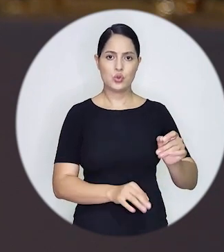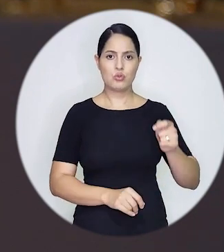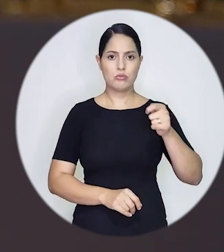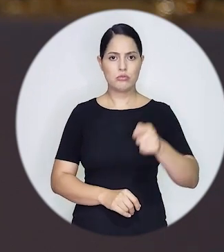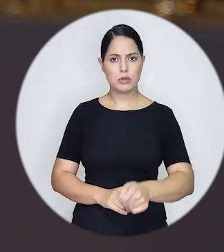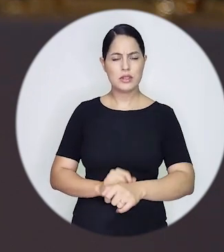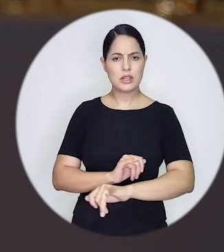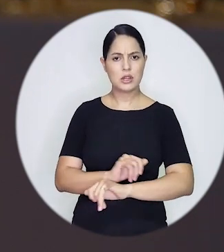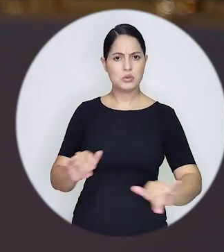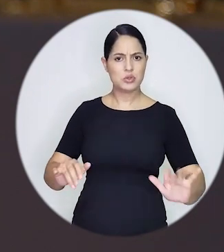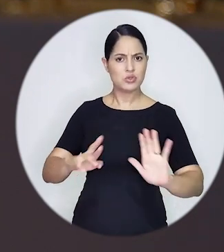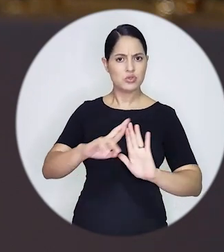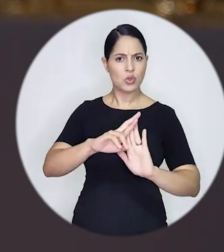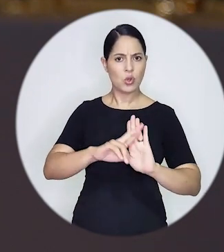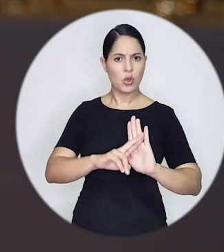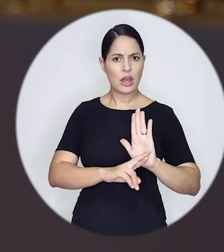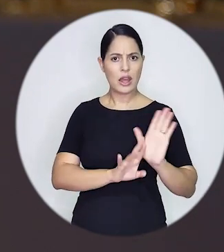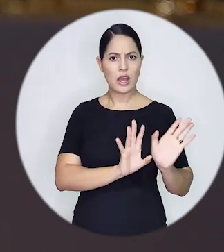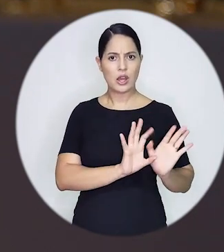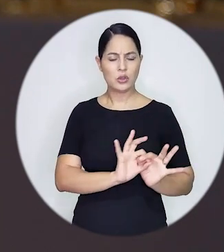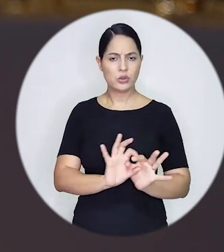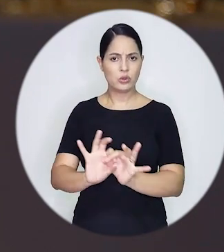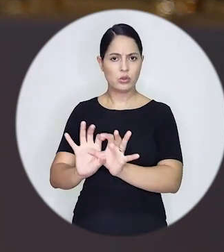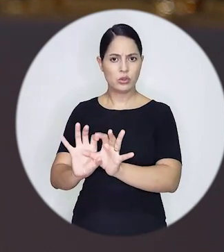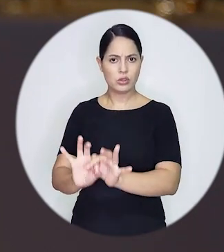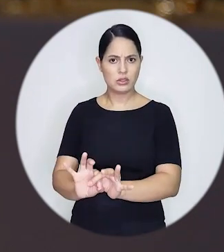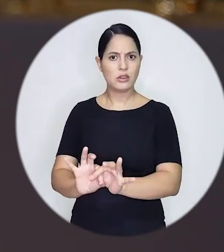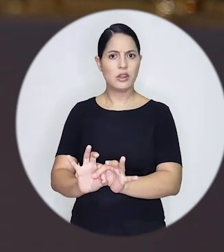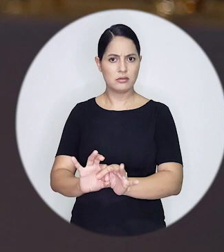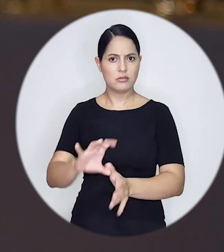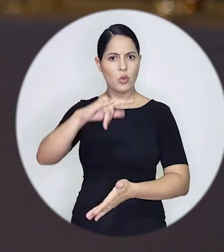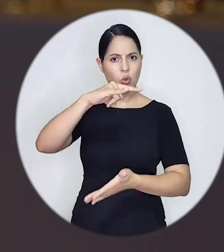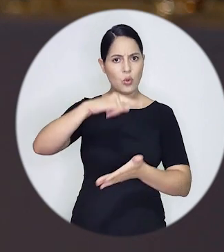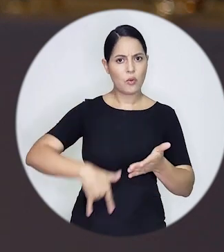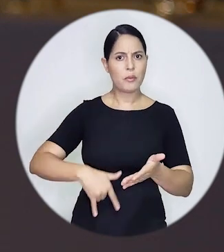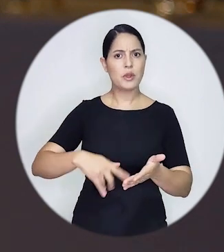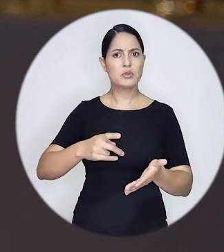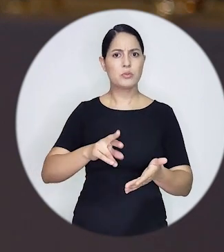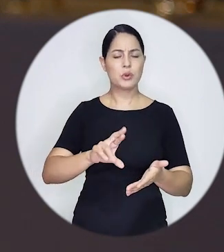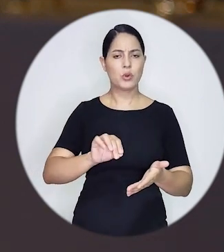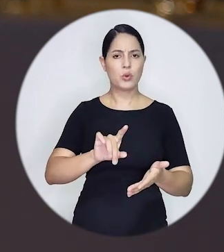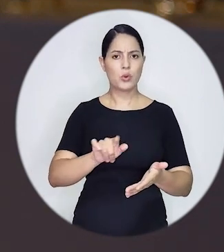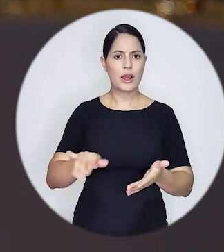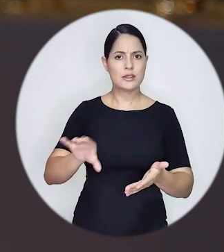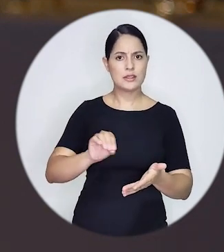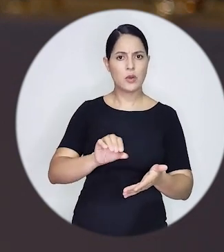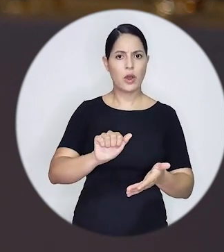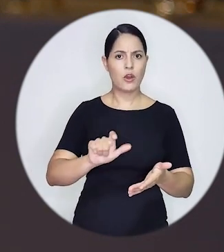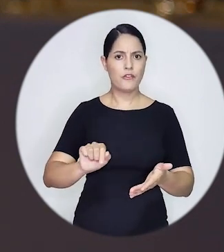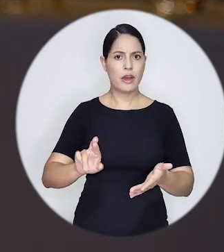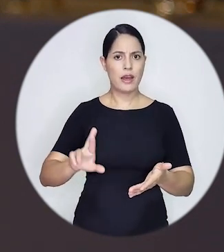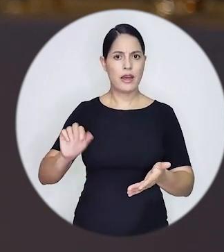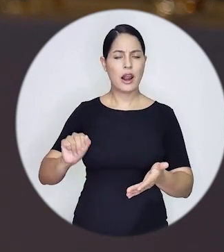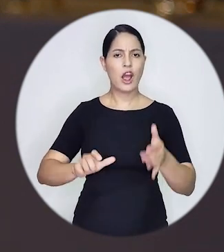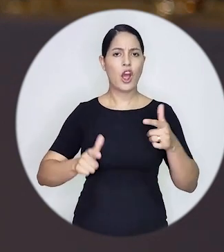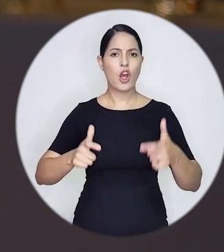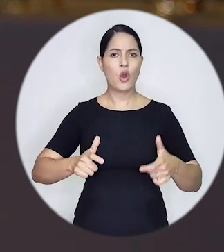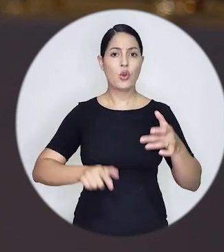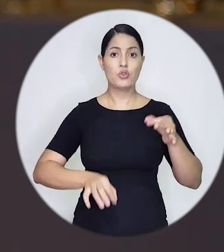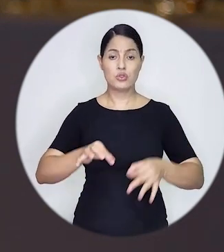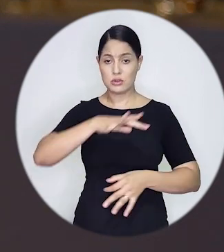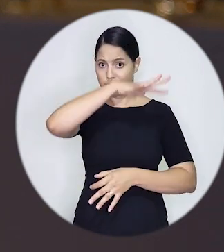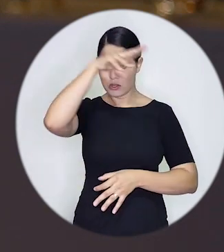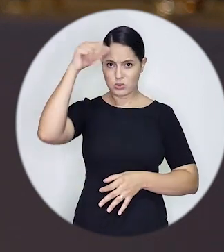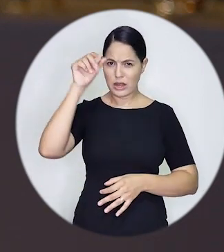dos advogados em expedição de alvarás na Justiça de Mato Grosso. Vale lembrar que a procuração é o documento